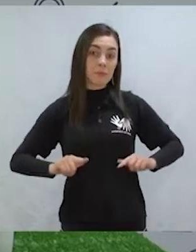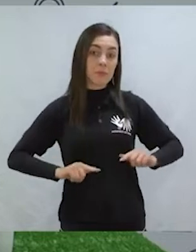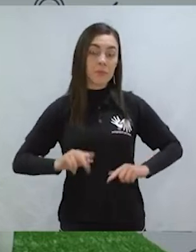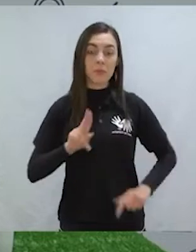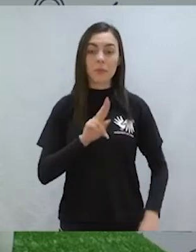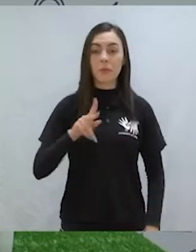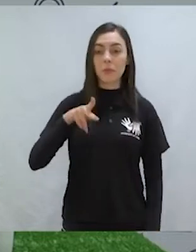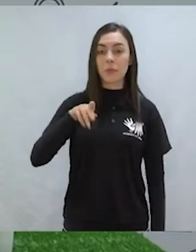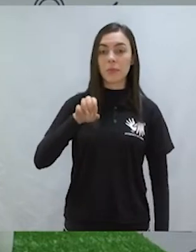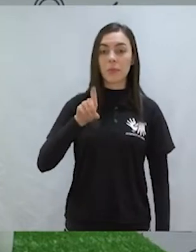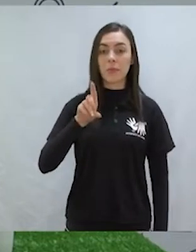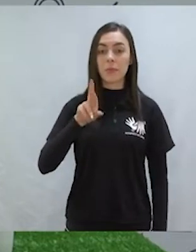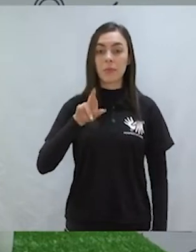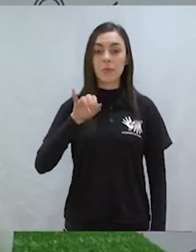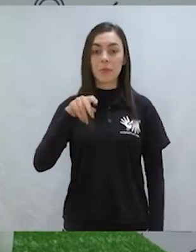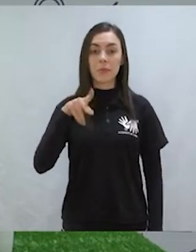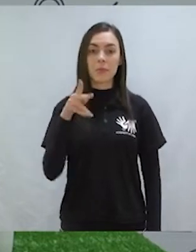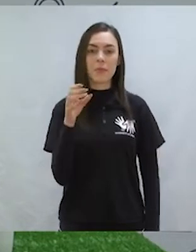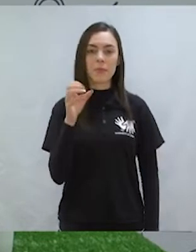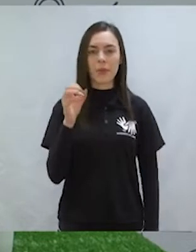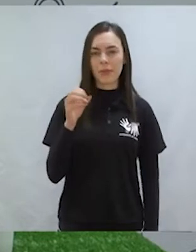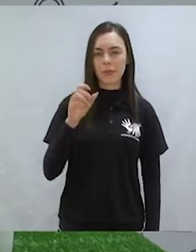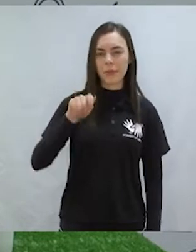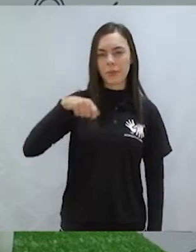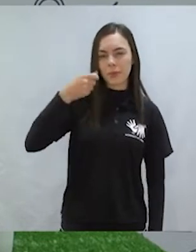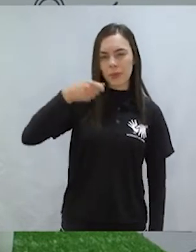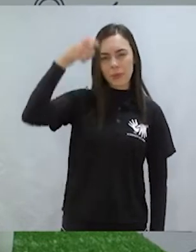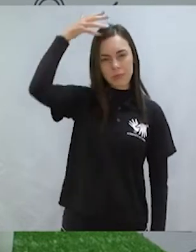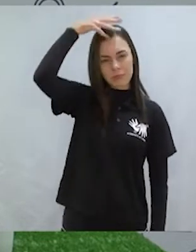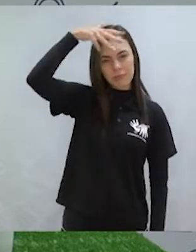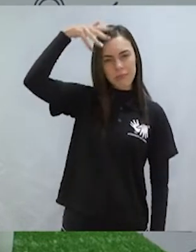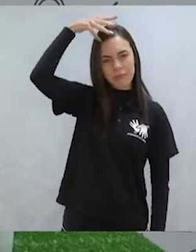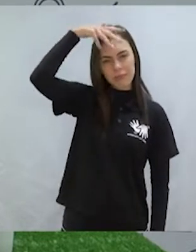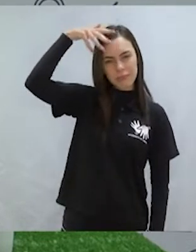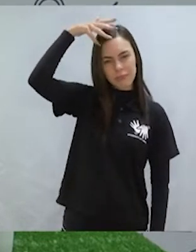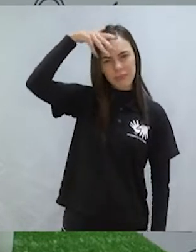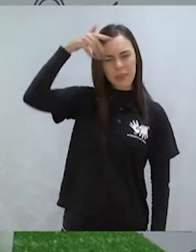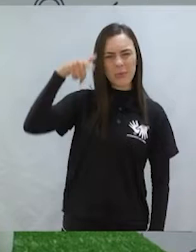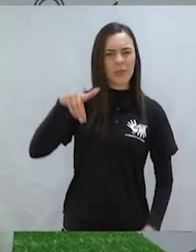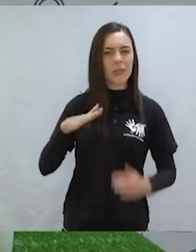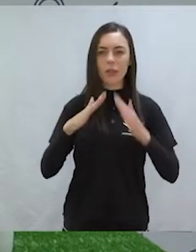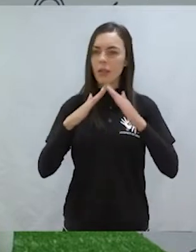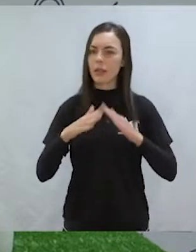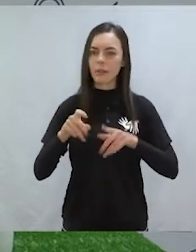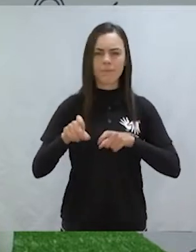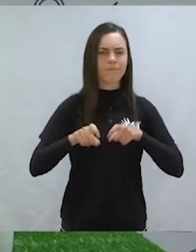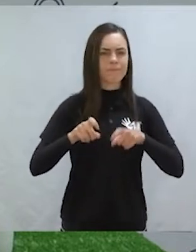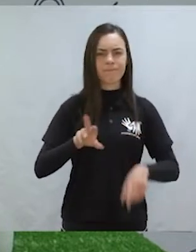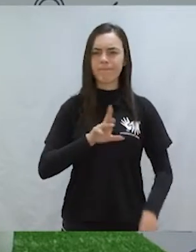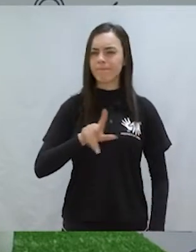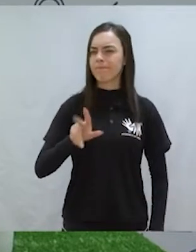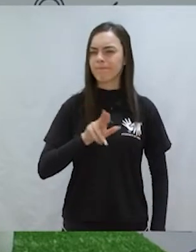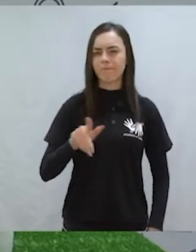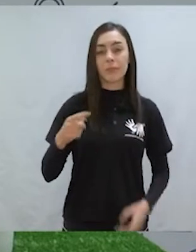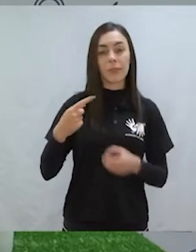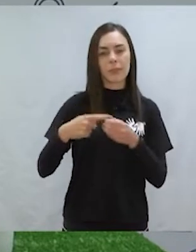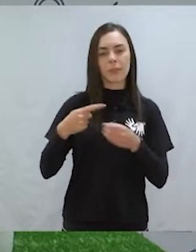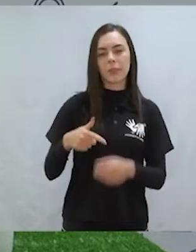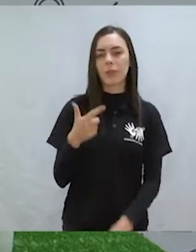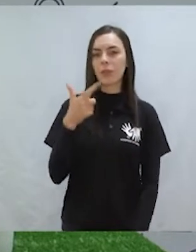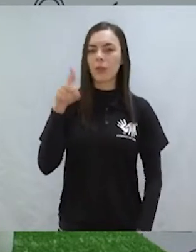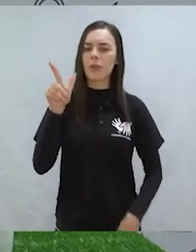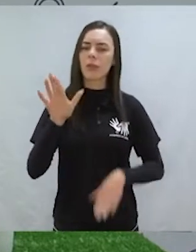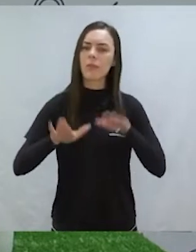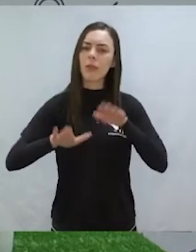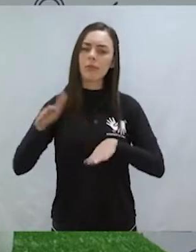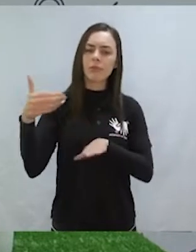é o Pedrinho. Olha só. Só que o Pedrinho, ele não mora lá no sítio, sabe? Ele mora em outra cidade, mas